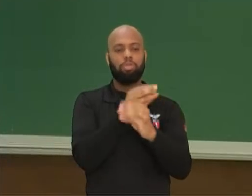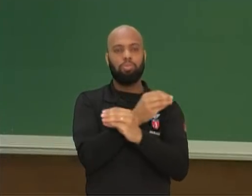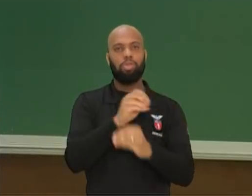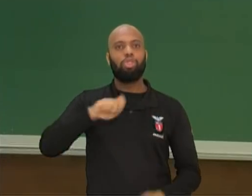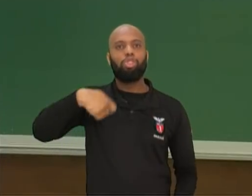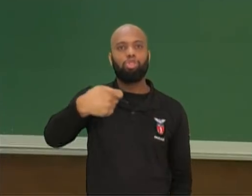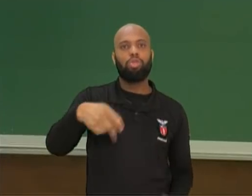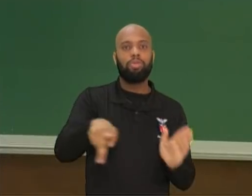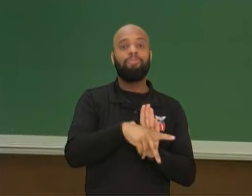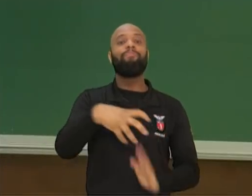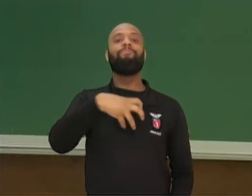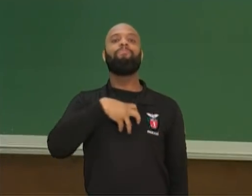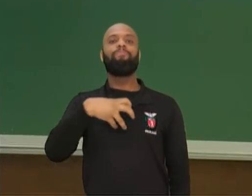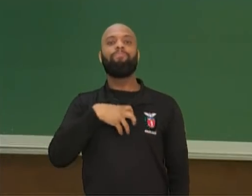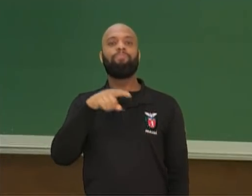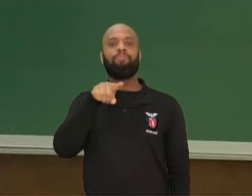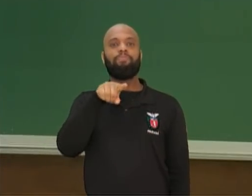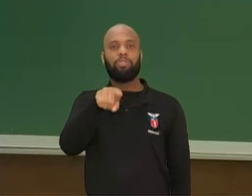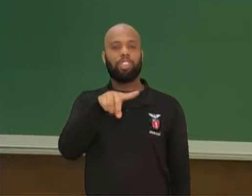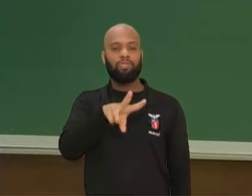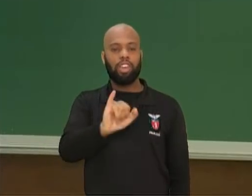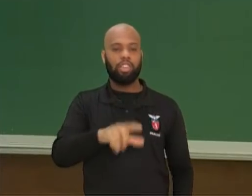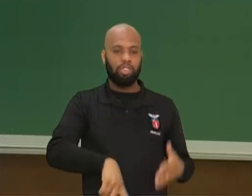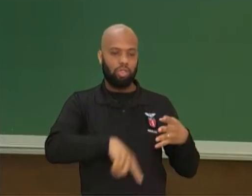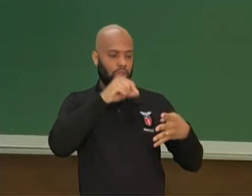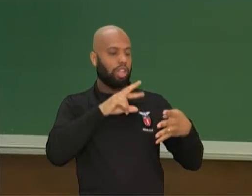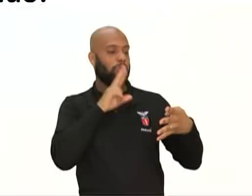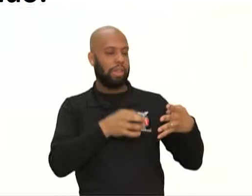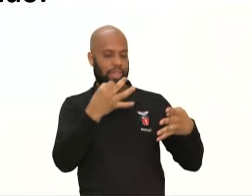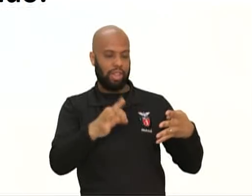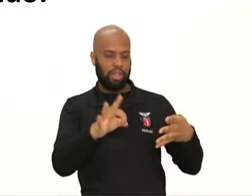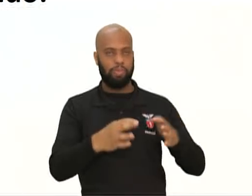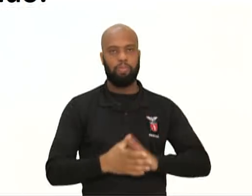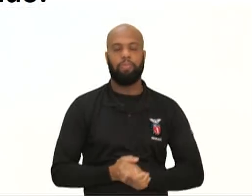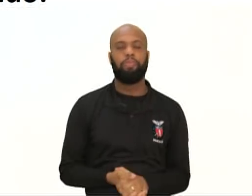se referem ao sentido. E vocês vão marcar a alternativa correta.